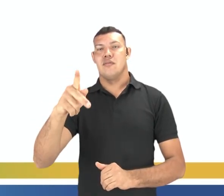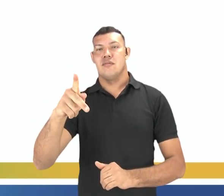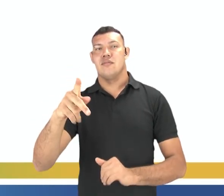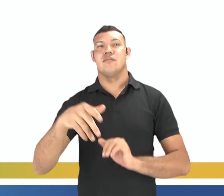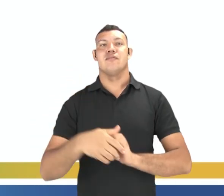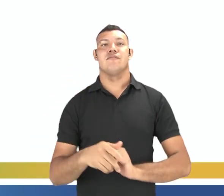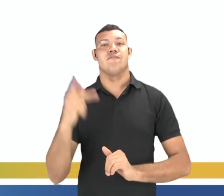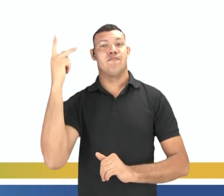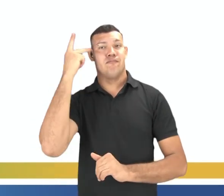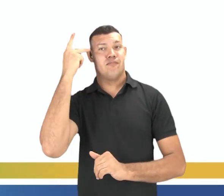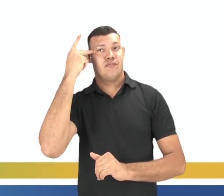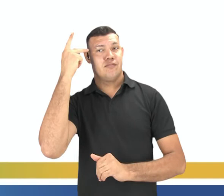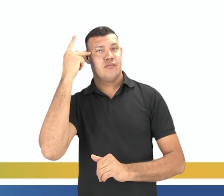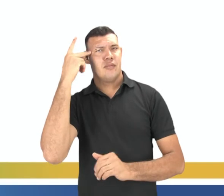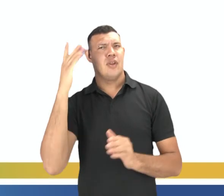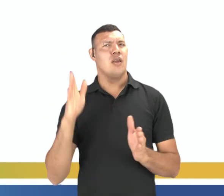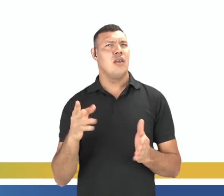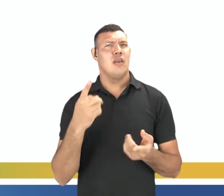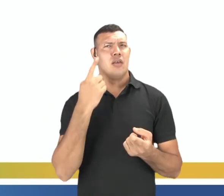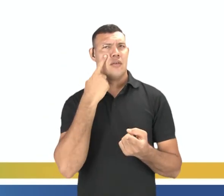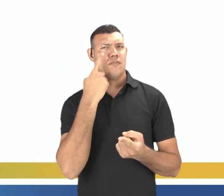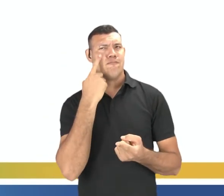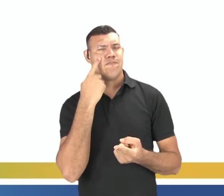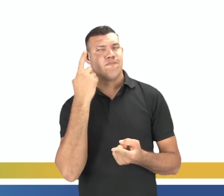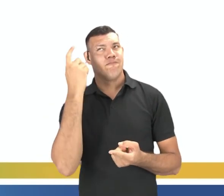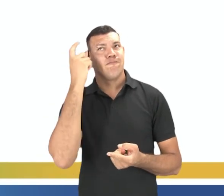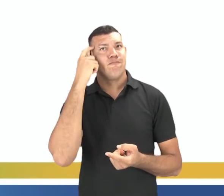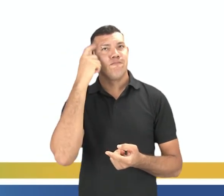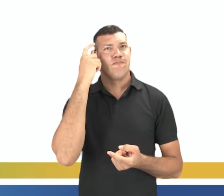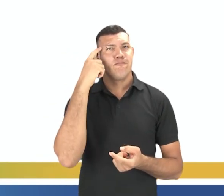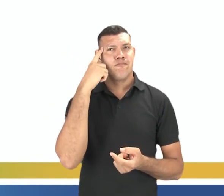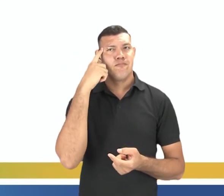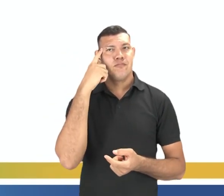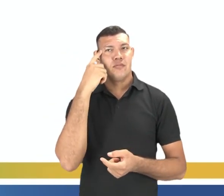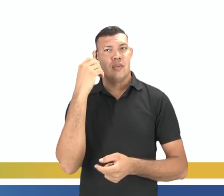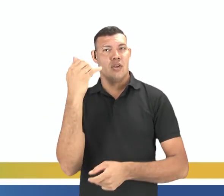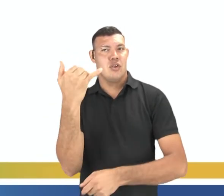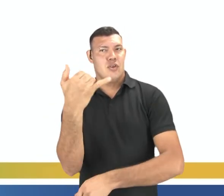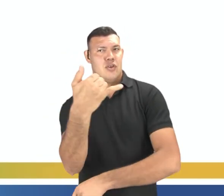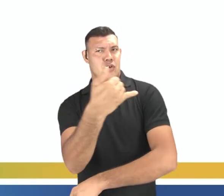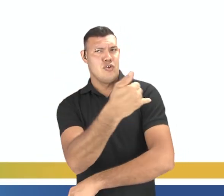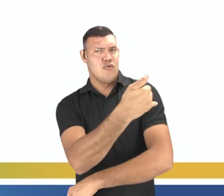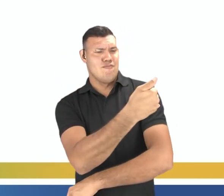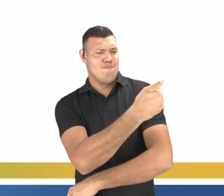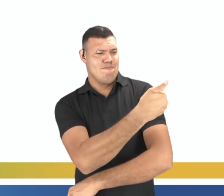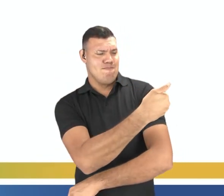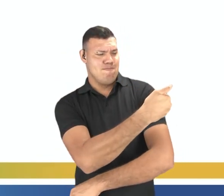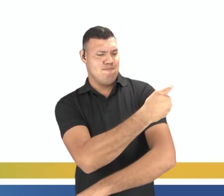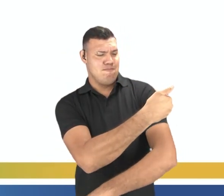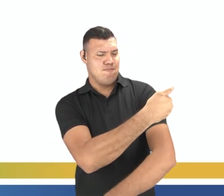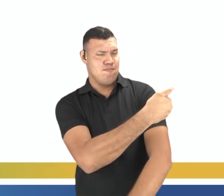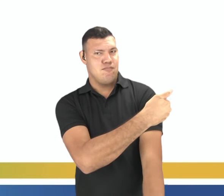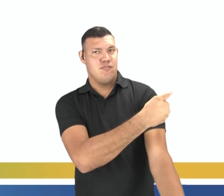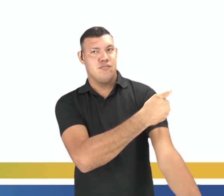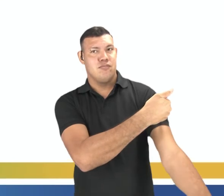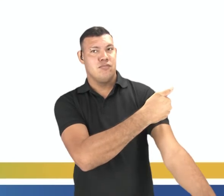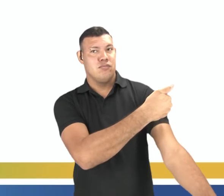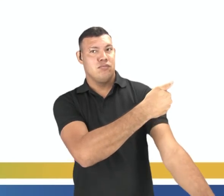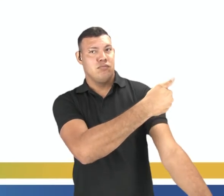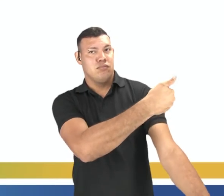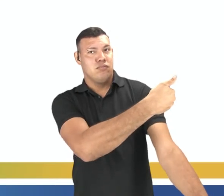as seguintes situações. Você vai tomar uma injeção e fica com o braço